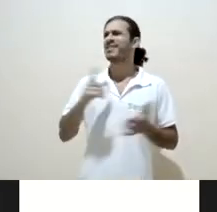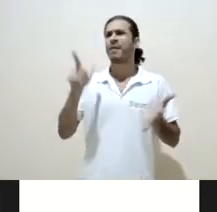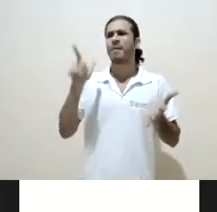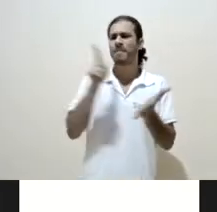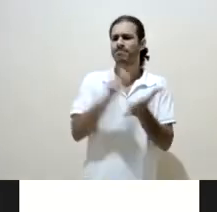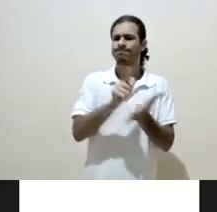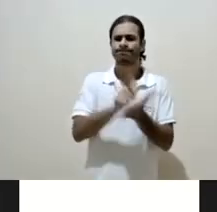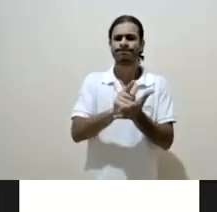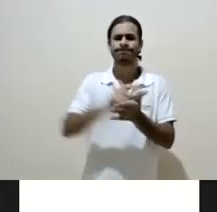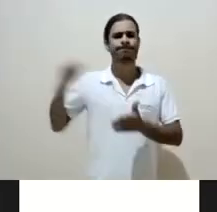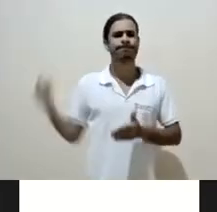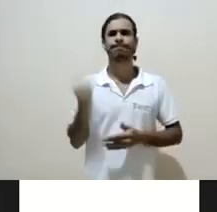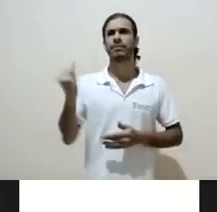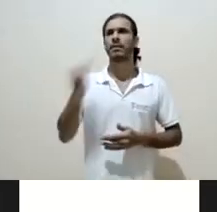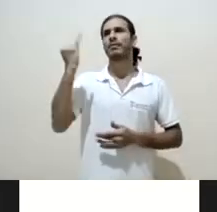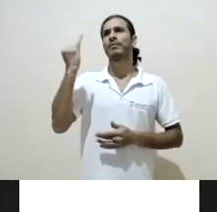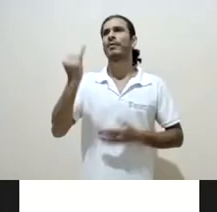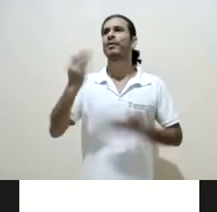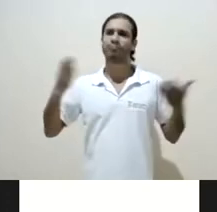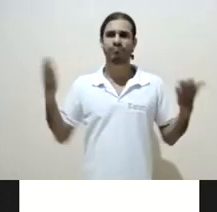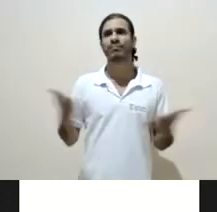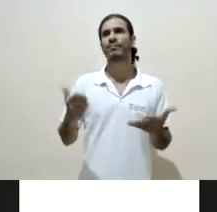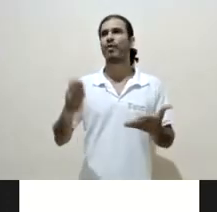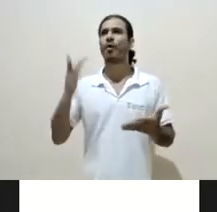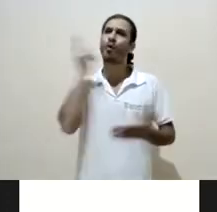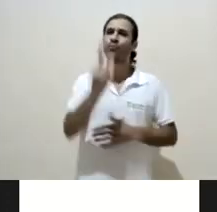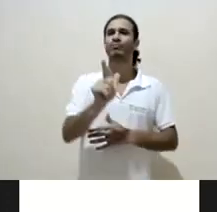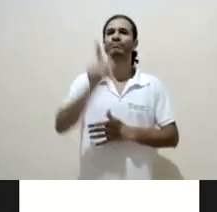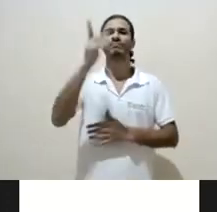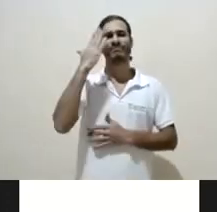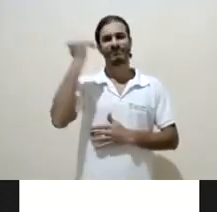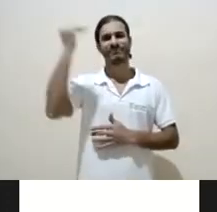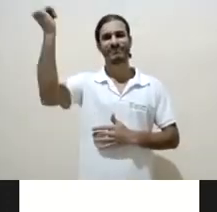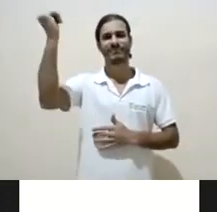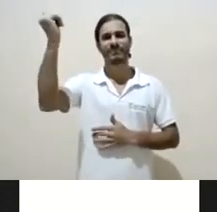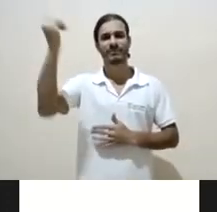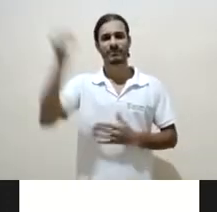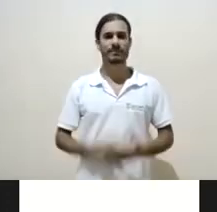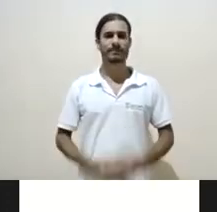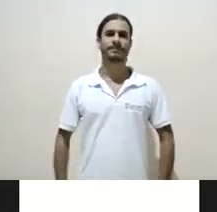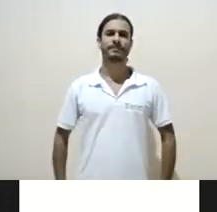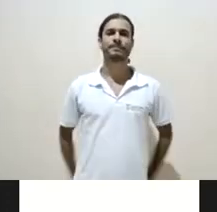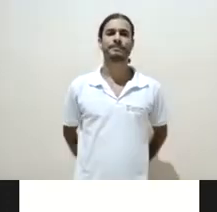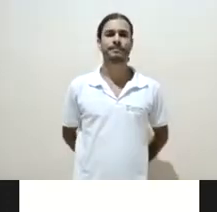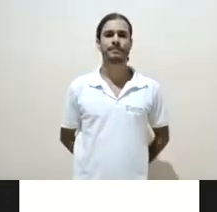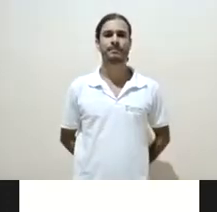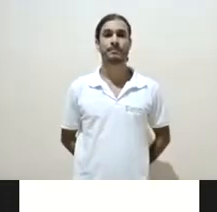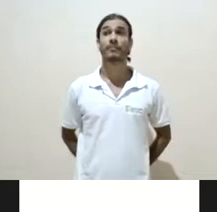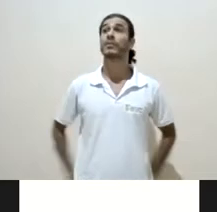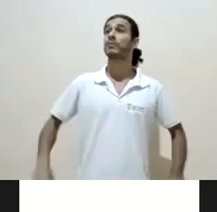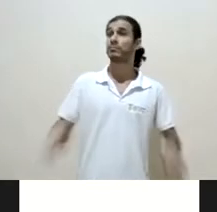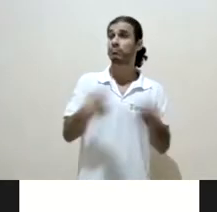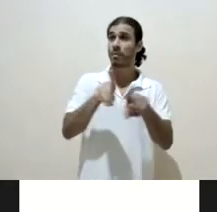o sucesso que nós estamos conseguindo chegar a esse momento. Ao Pedro Leite, aí,